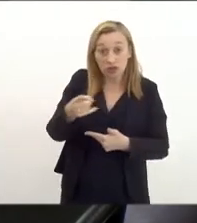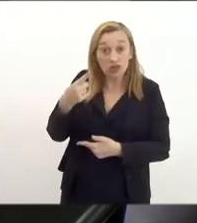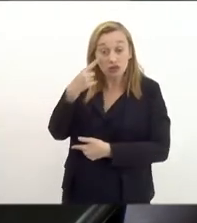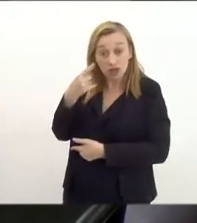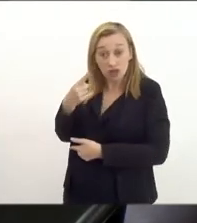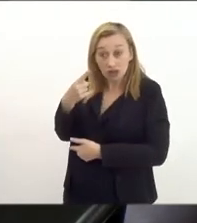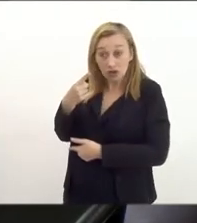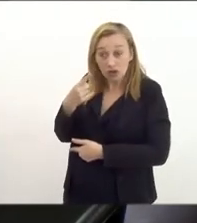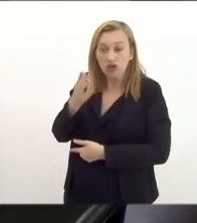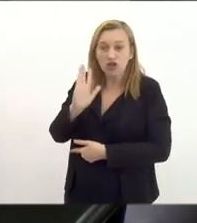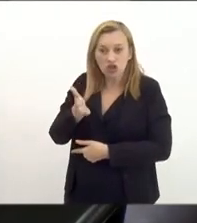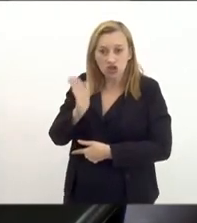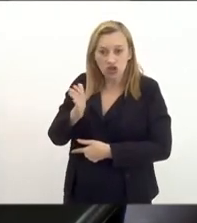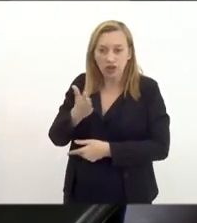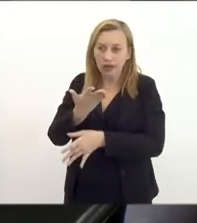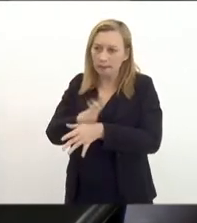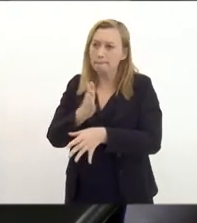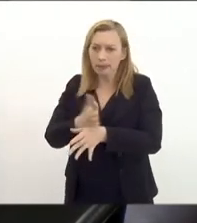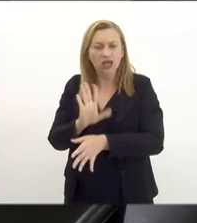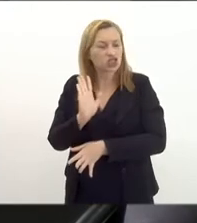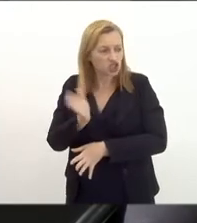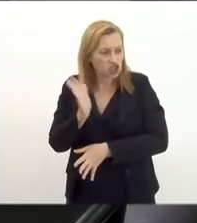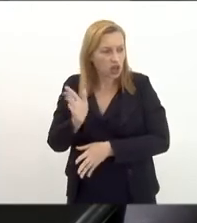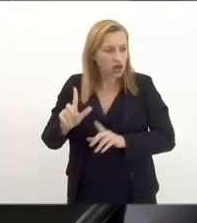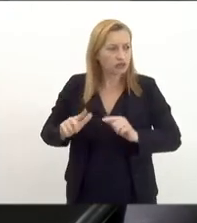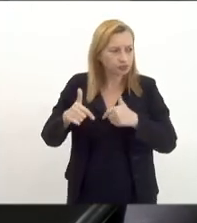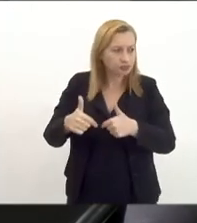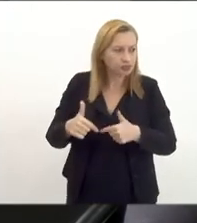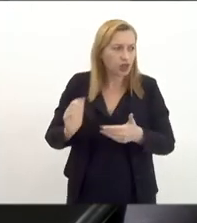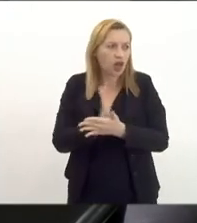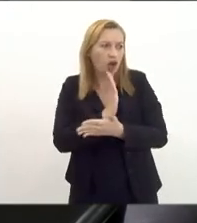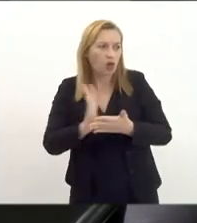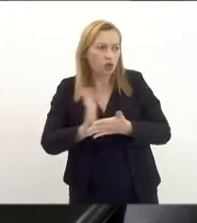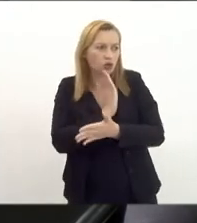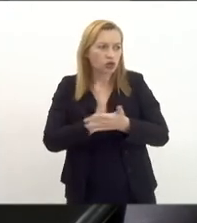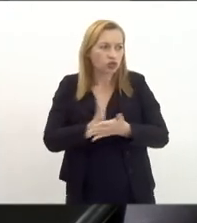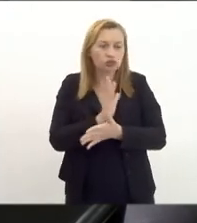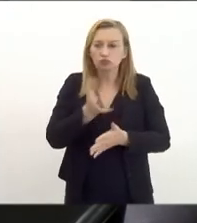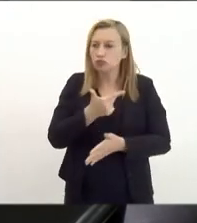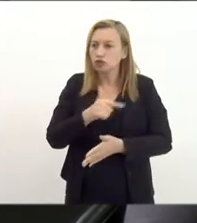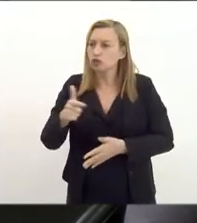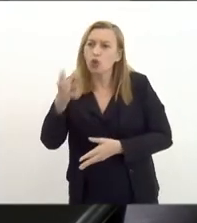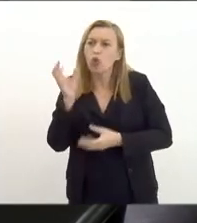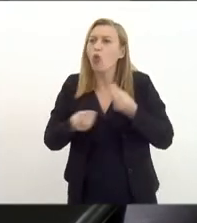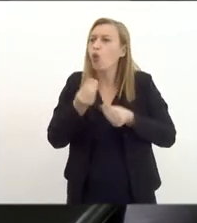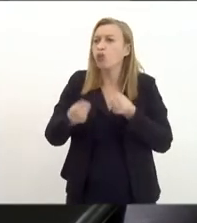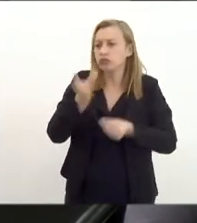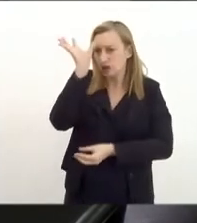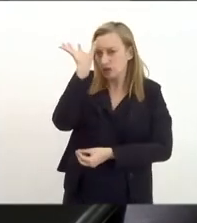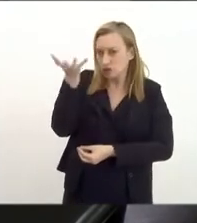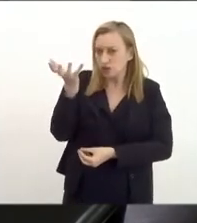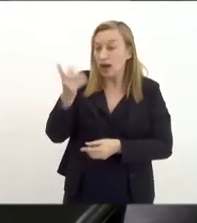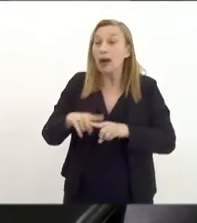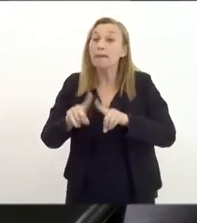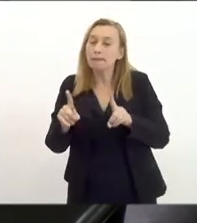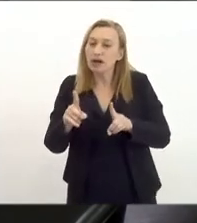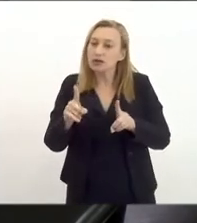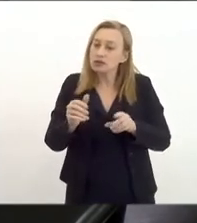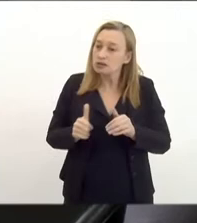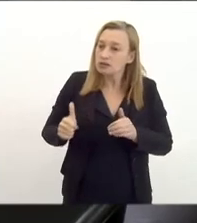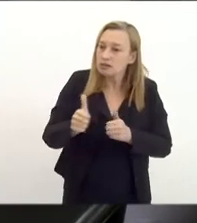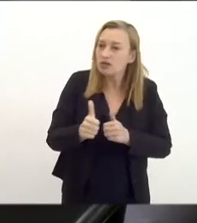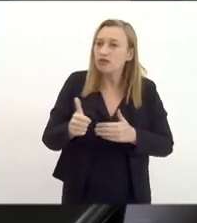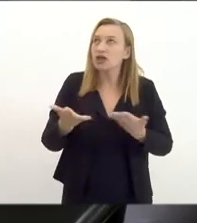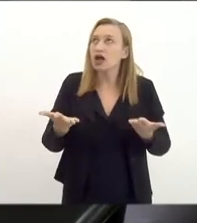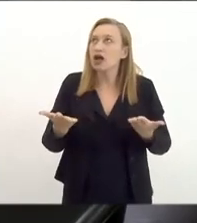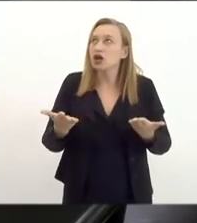que a gente já está colocando em prática algumas coisa a gente não tem como resolver é mas que daqui para frente